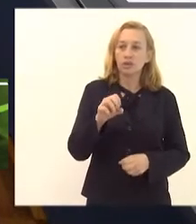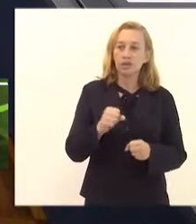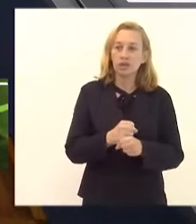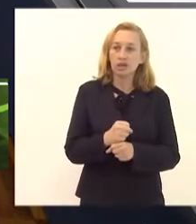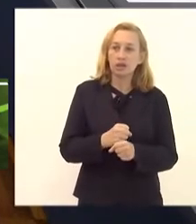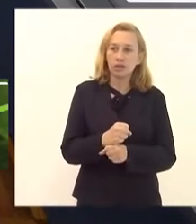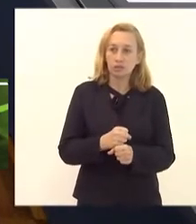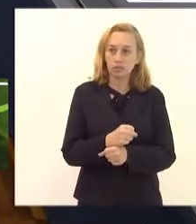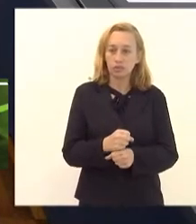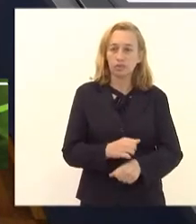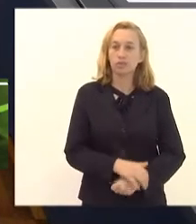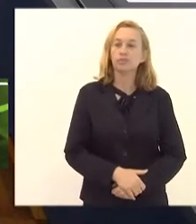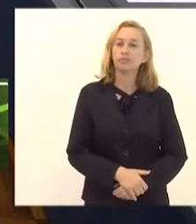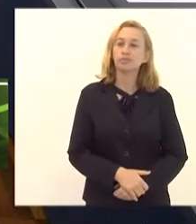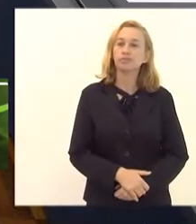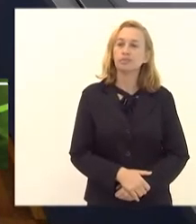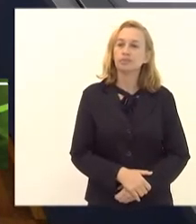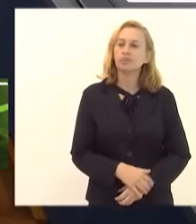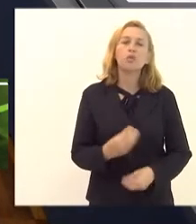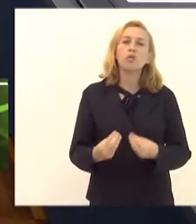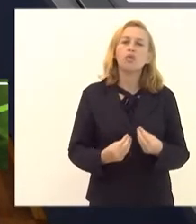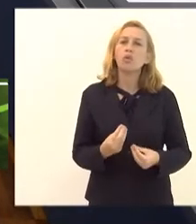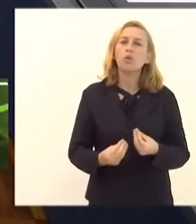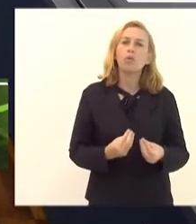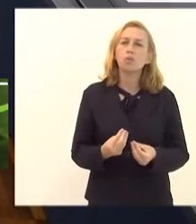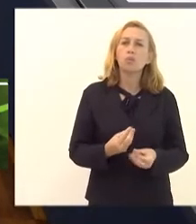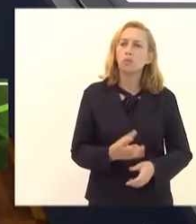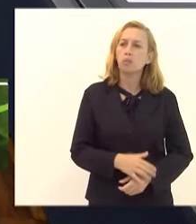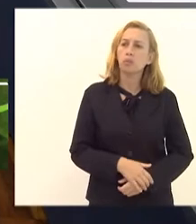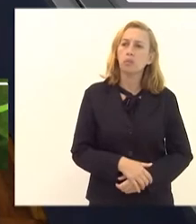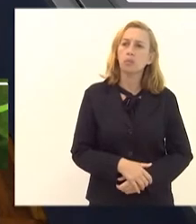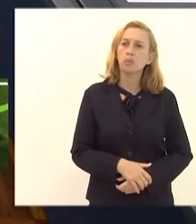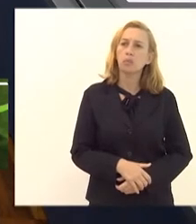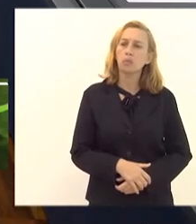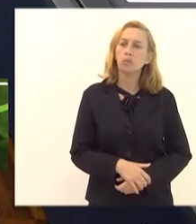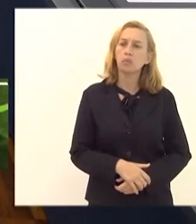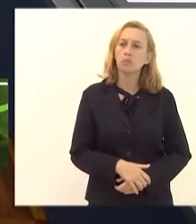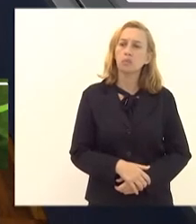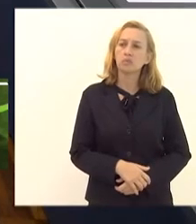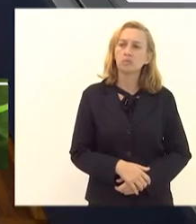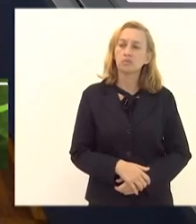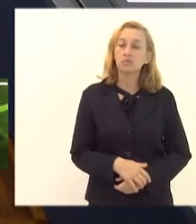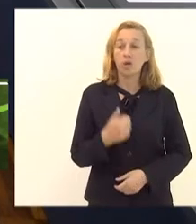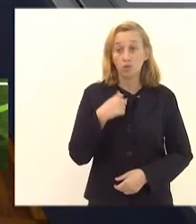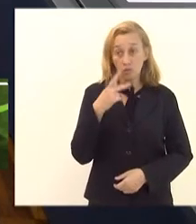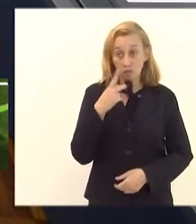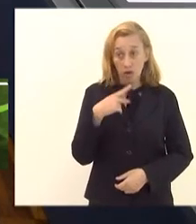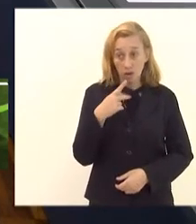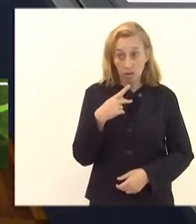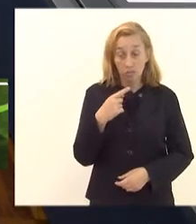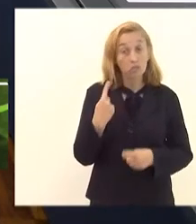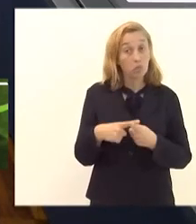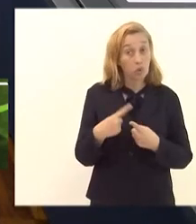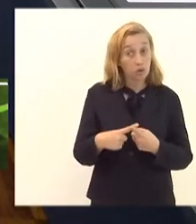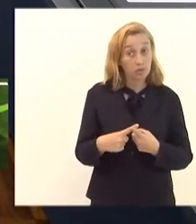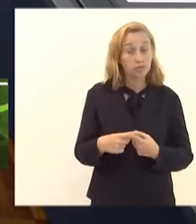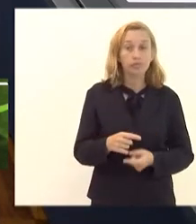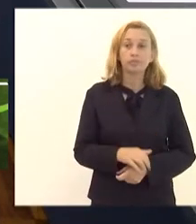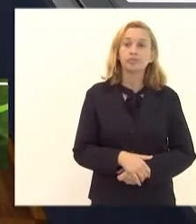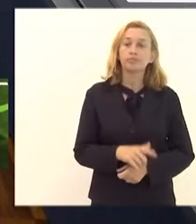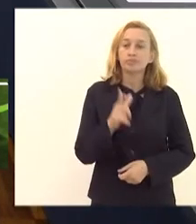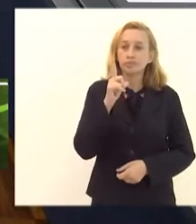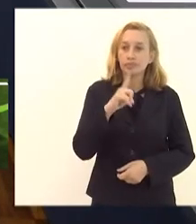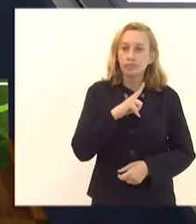trás. Né? Como é que tá vendo esse negócio? Eu tô falando isso pelo seguinte. Tem um